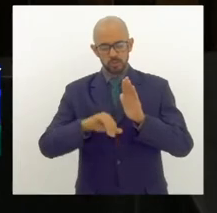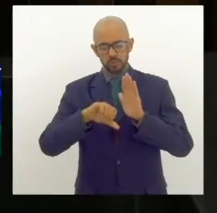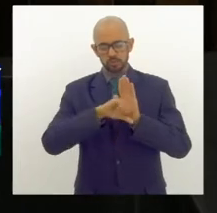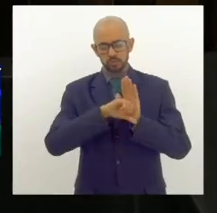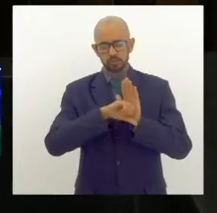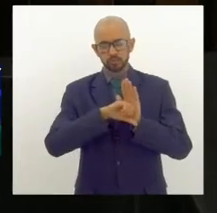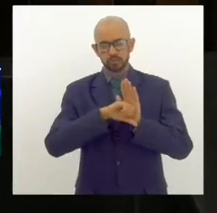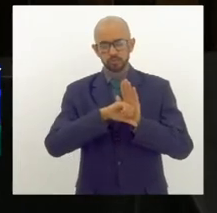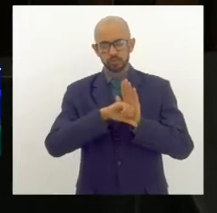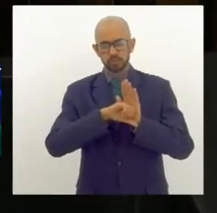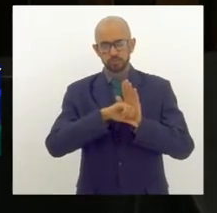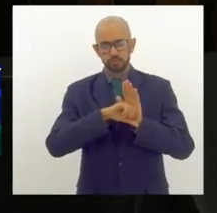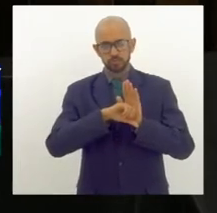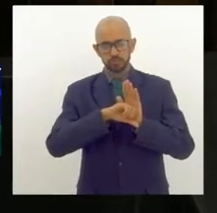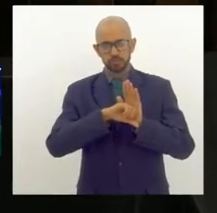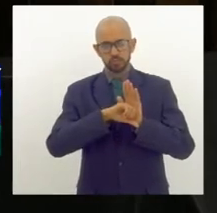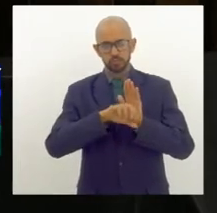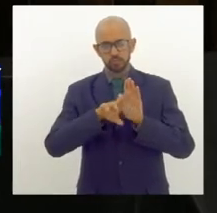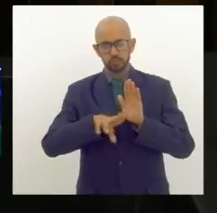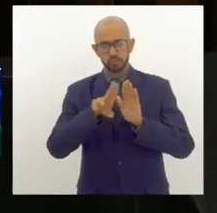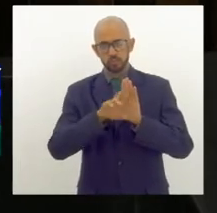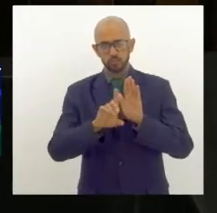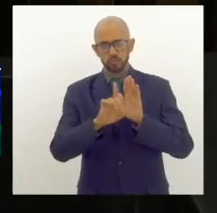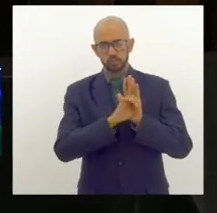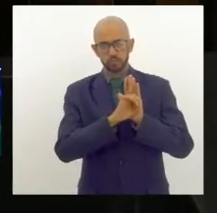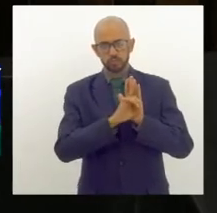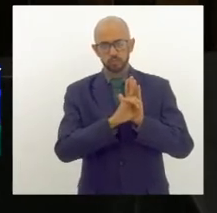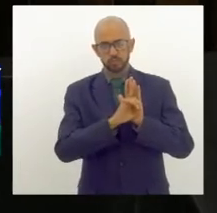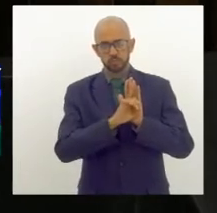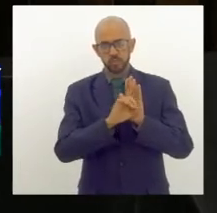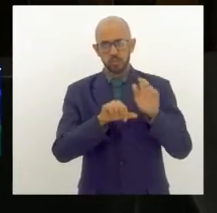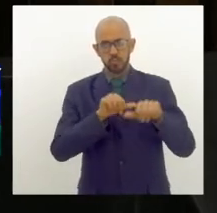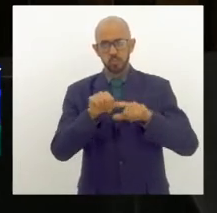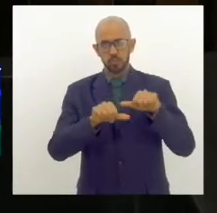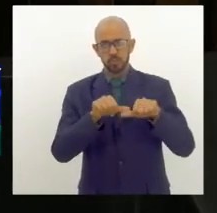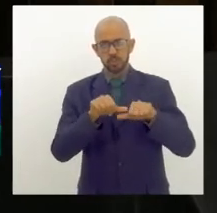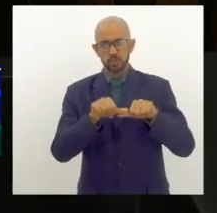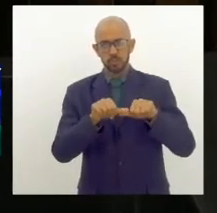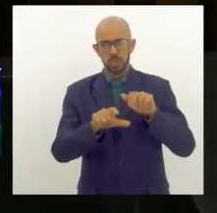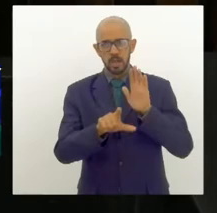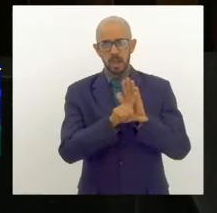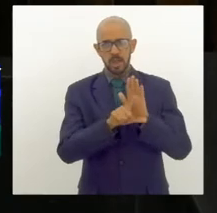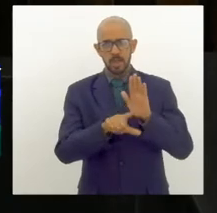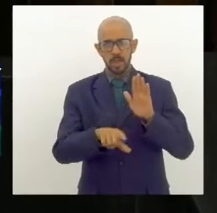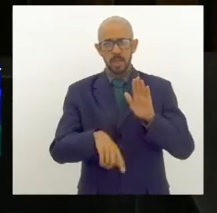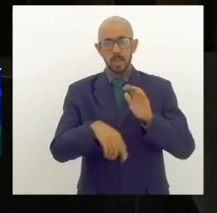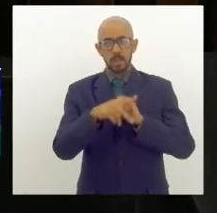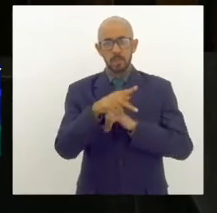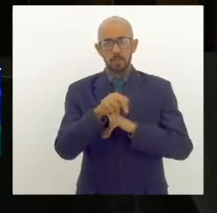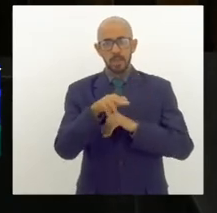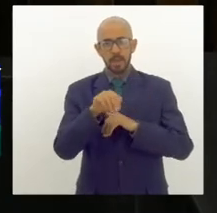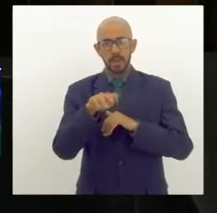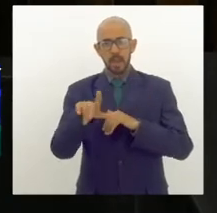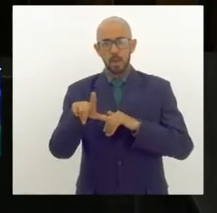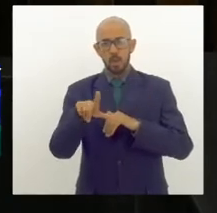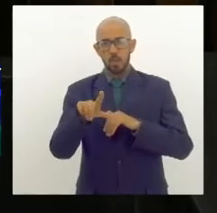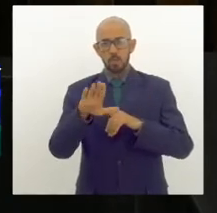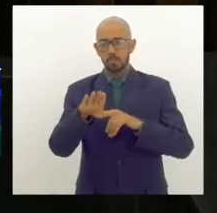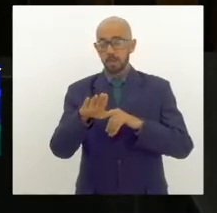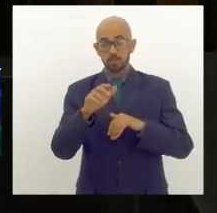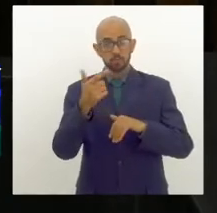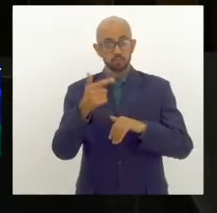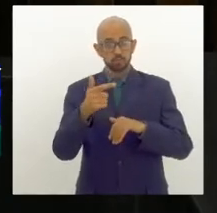a descriminalização do uso de drogas, a mudança na lei penal. Mas, deputado Malafaia, eu não vejo uma discussão